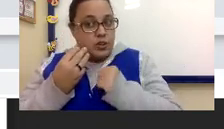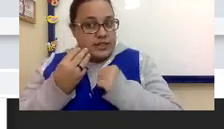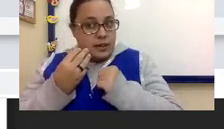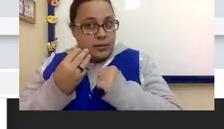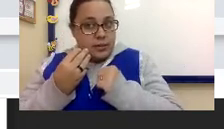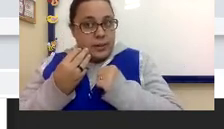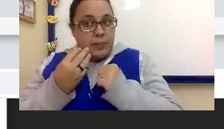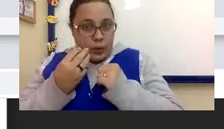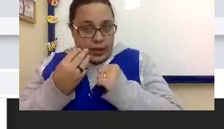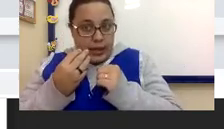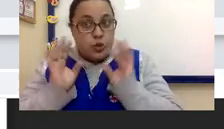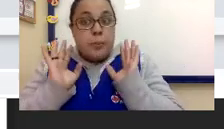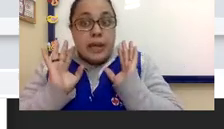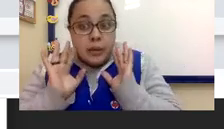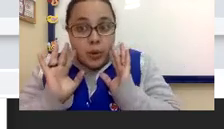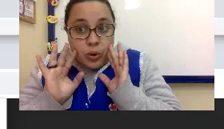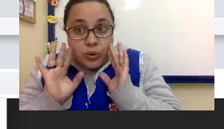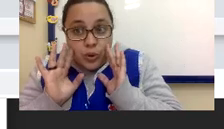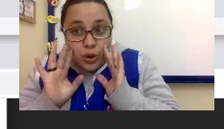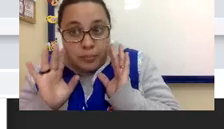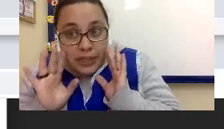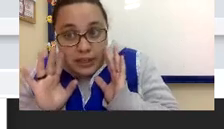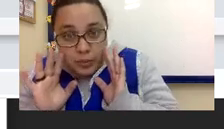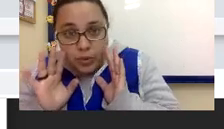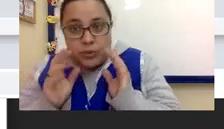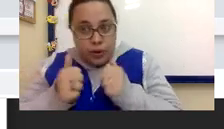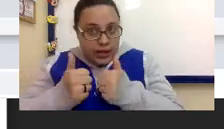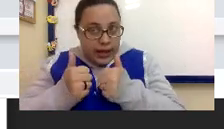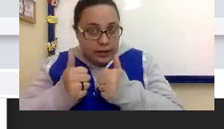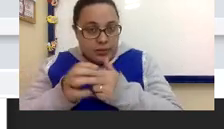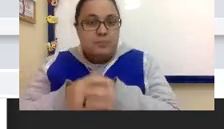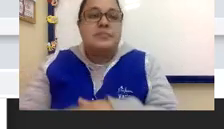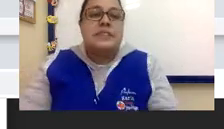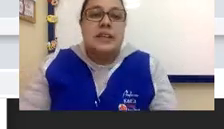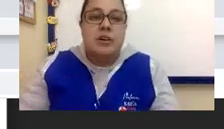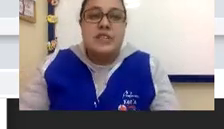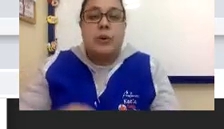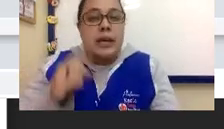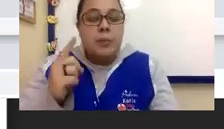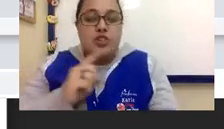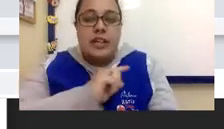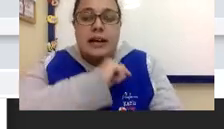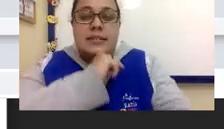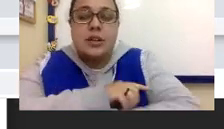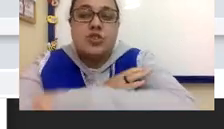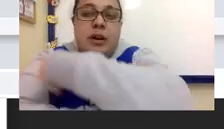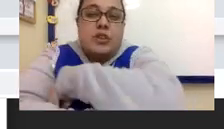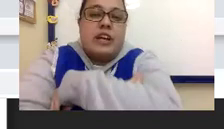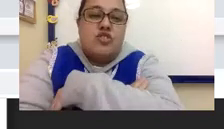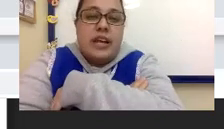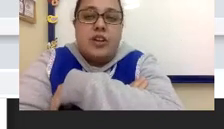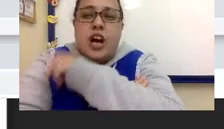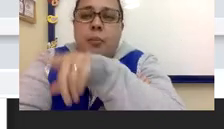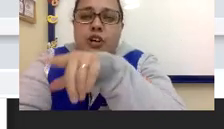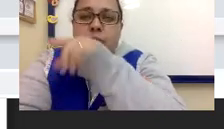3 escovação, ok? No mínimo, ok? Então vamos lá, o que pode dar se eu não escovar meu